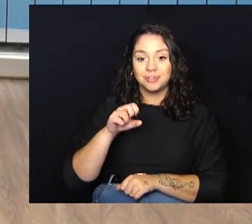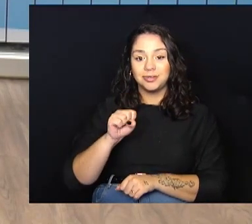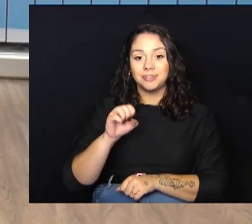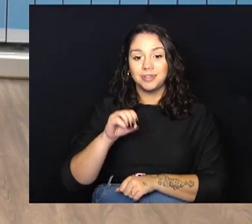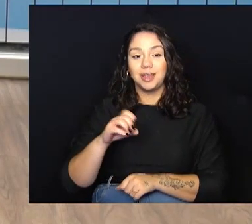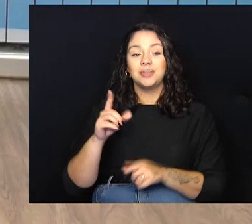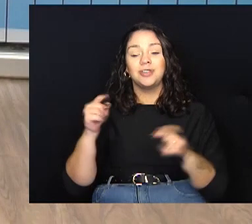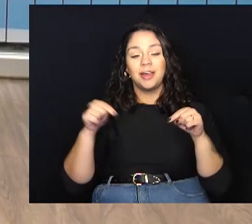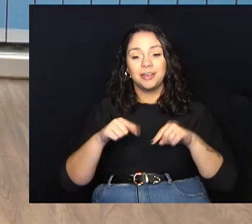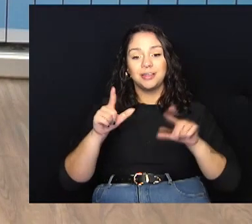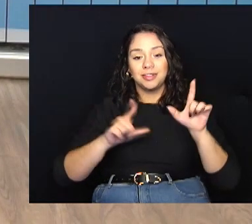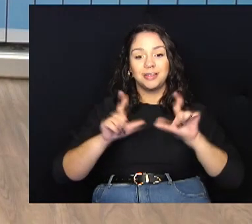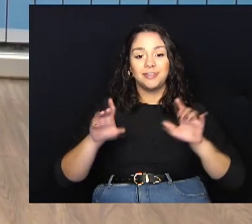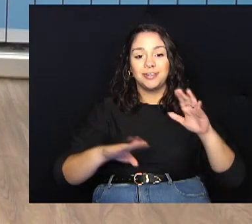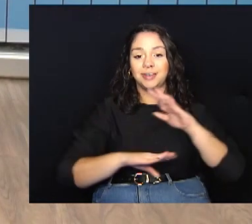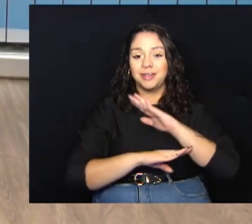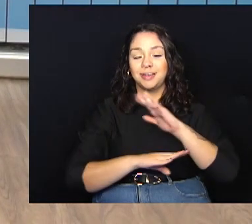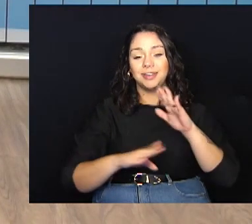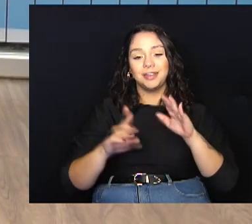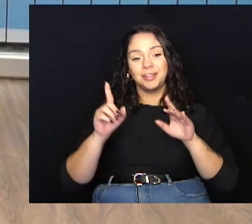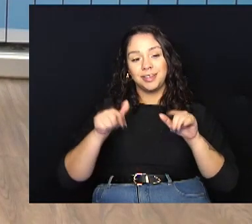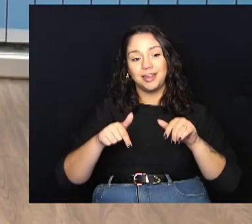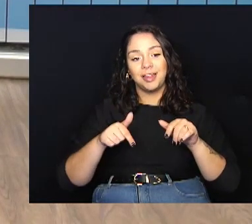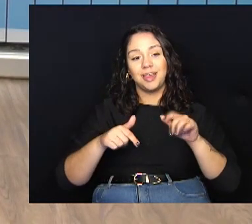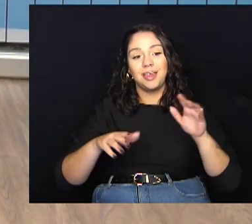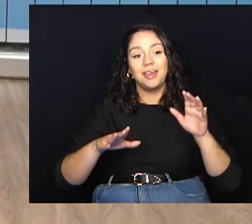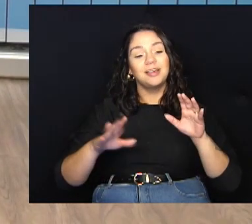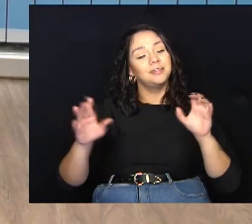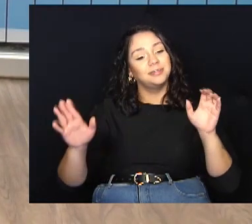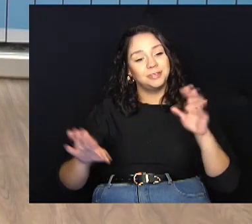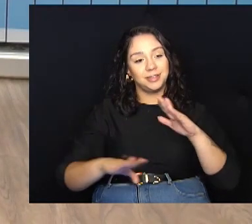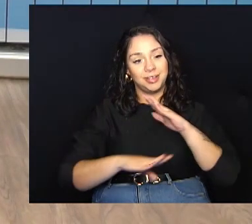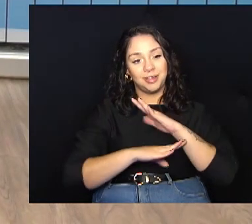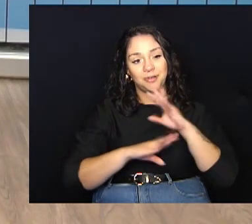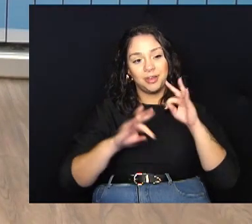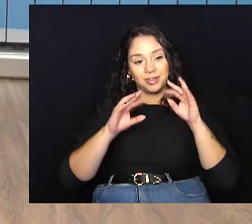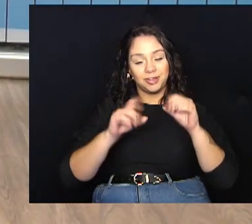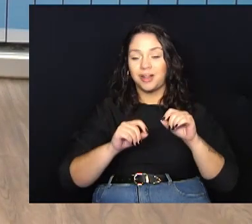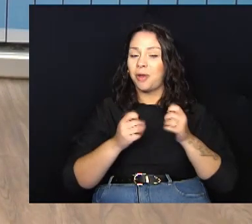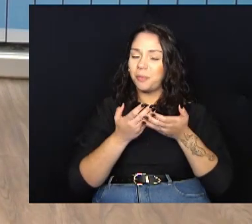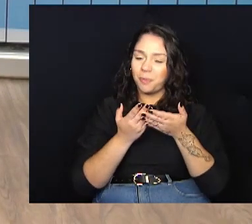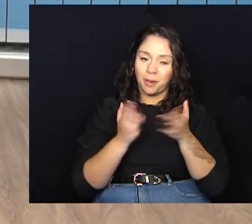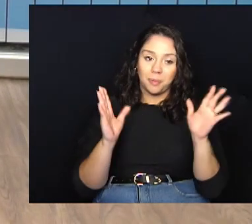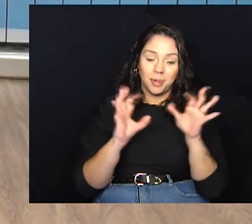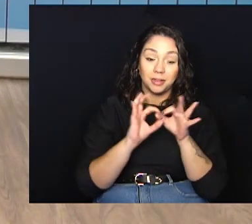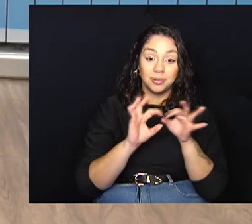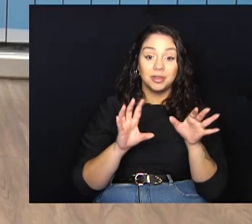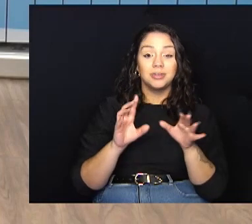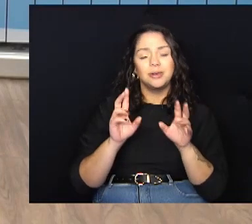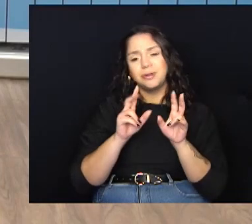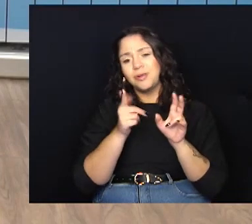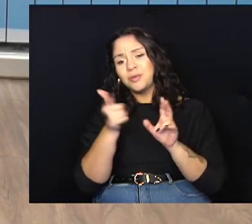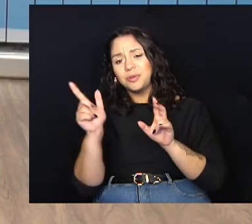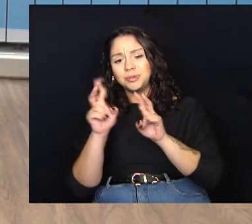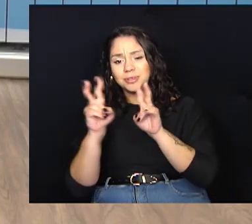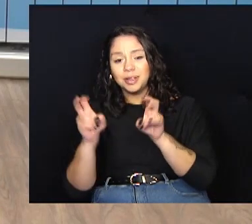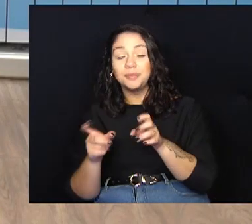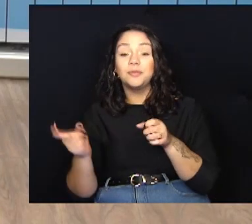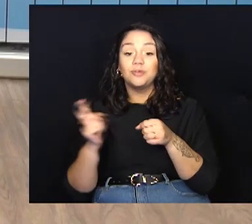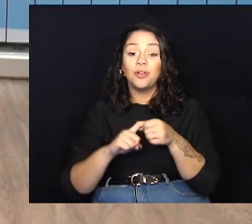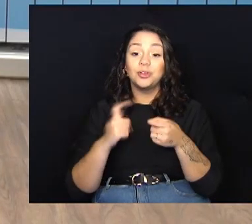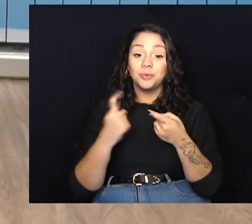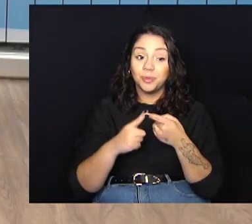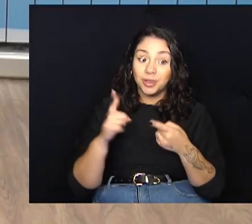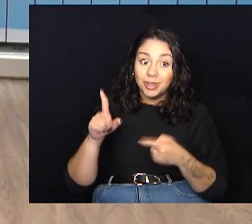da TV Câmara Campinas o nosso programa Câmara Total estão abertas mas também sobre outros assuntos para você retornar porque foi muito importante